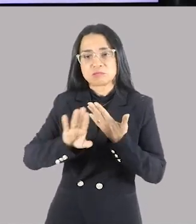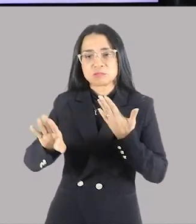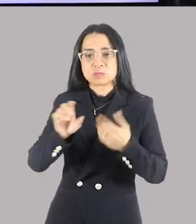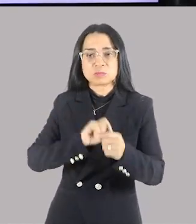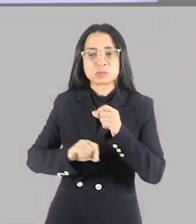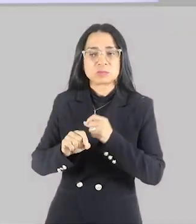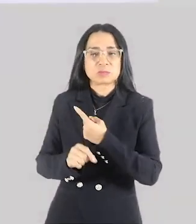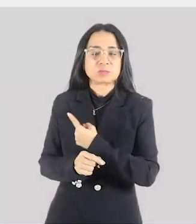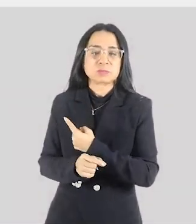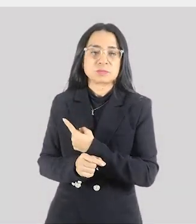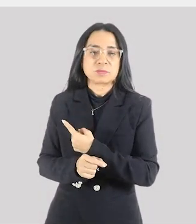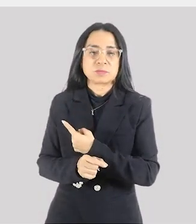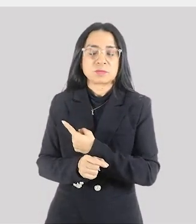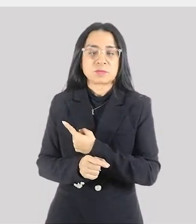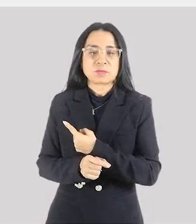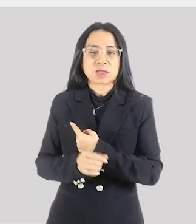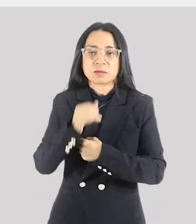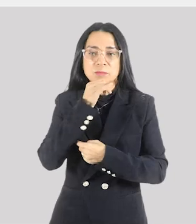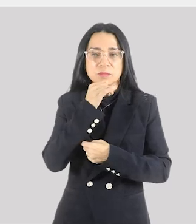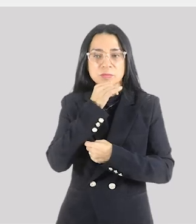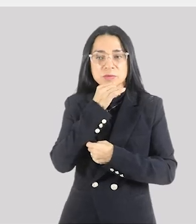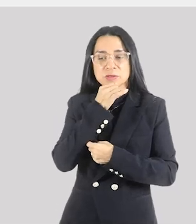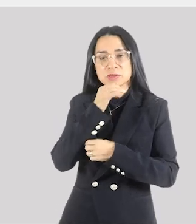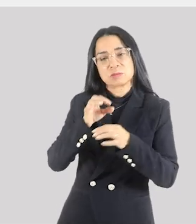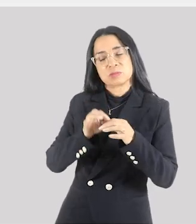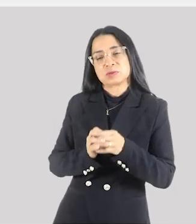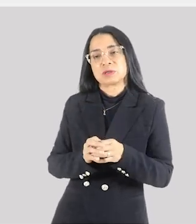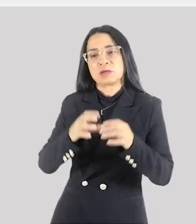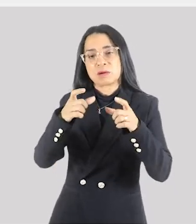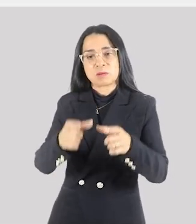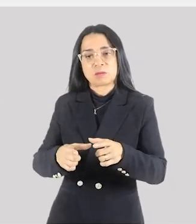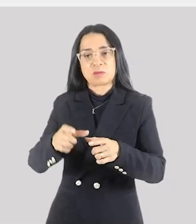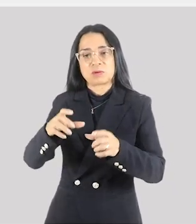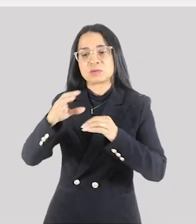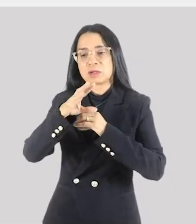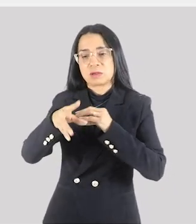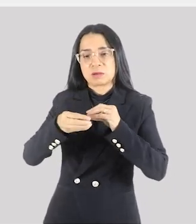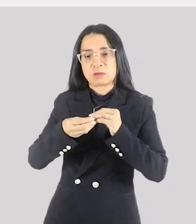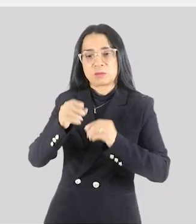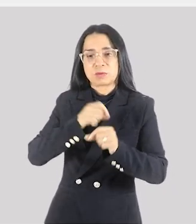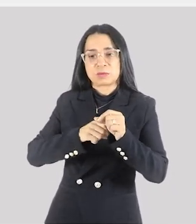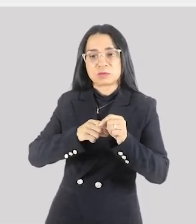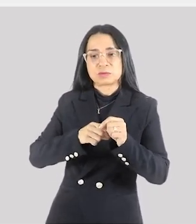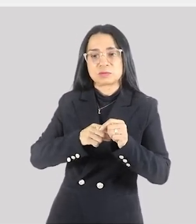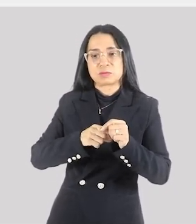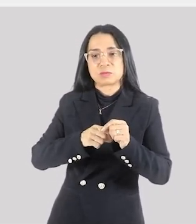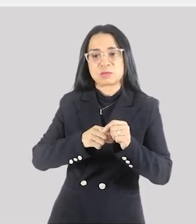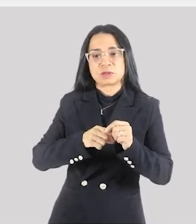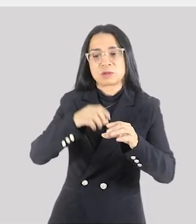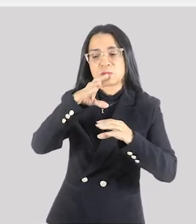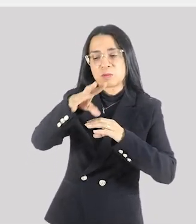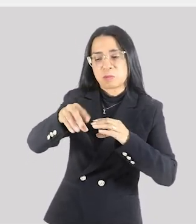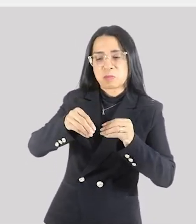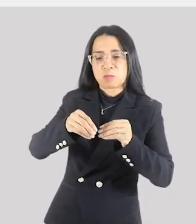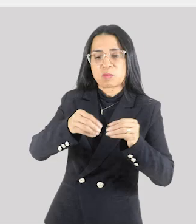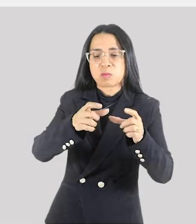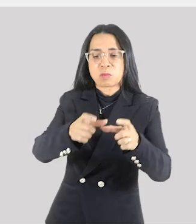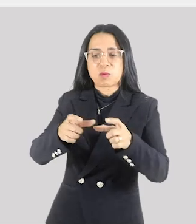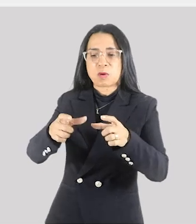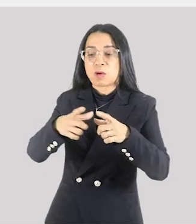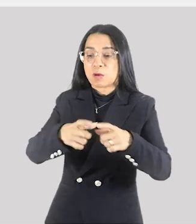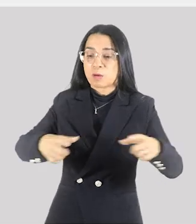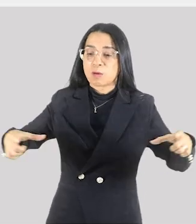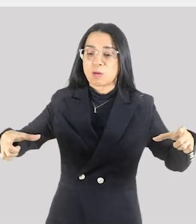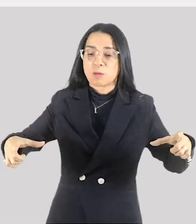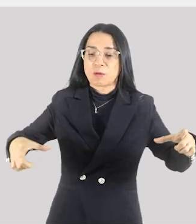de órgãos compostos, que tem, portanto, diversos órgãos dentro deste mesmo órgão. Um órgão composto muito comum são